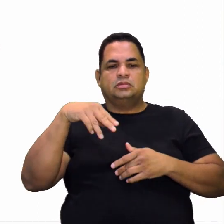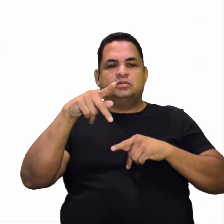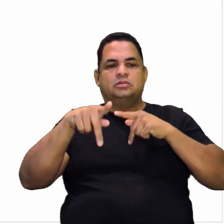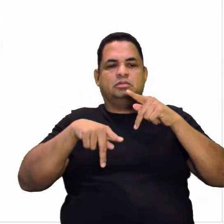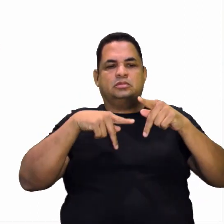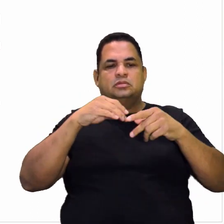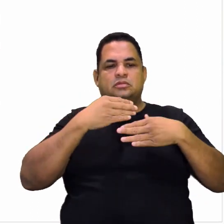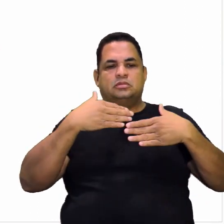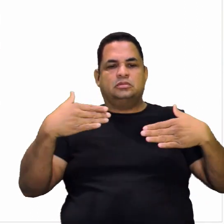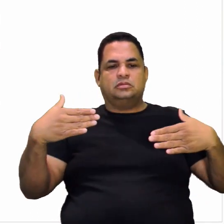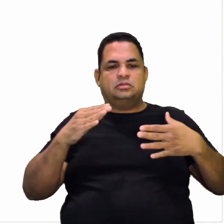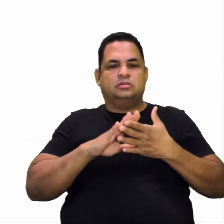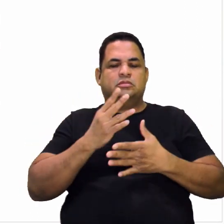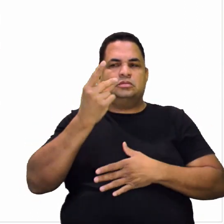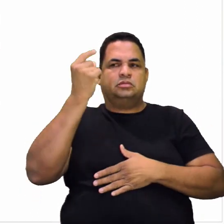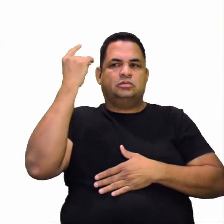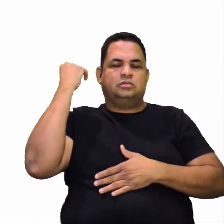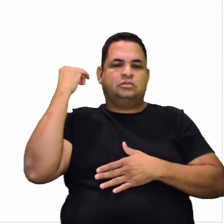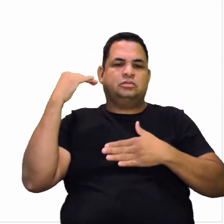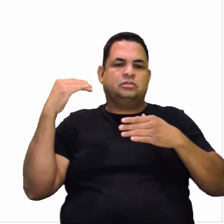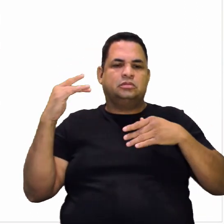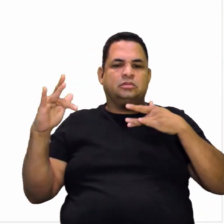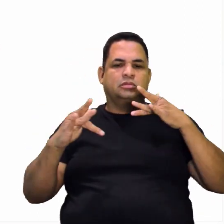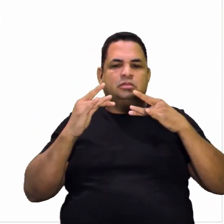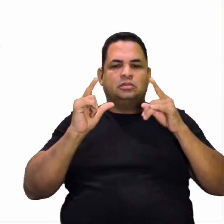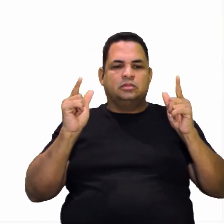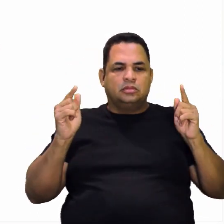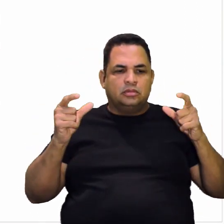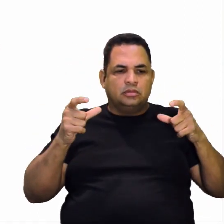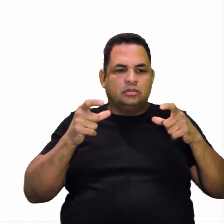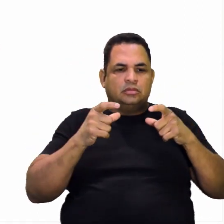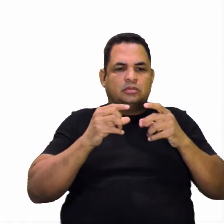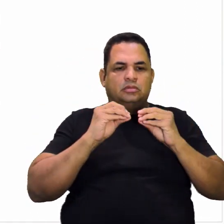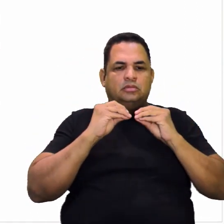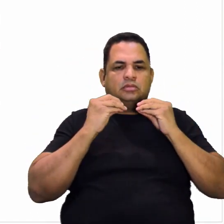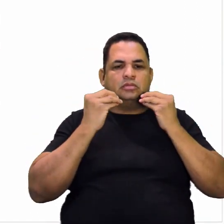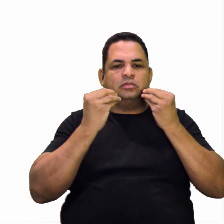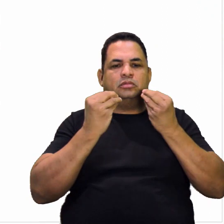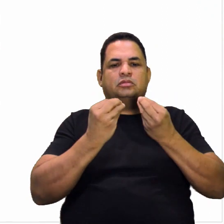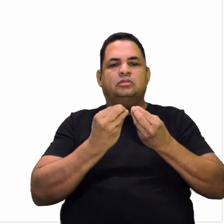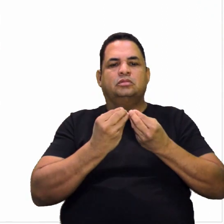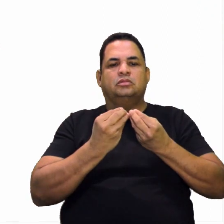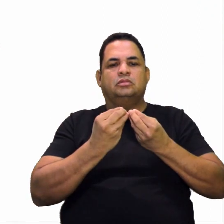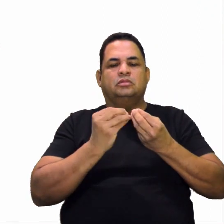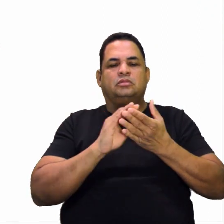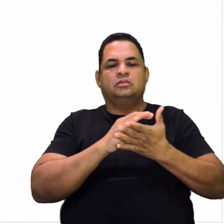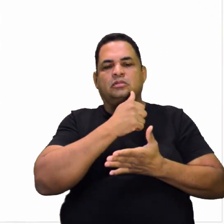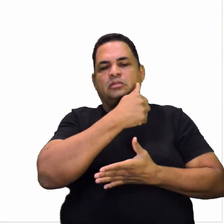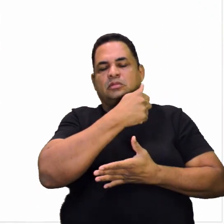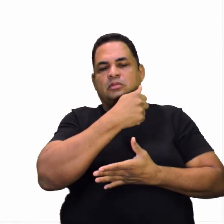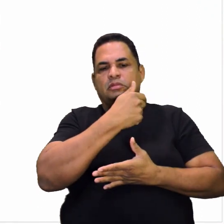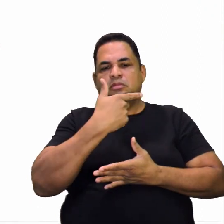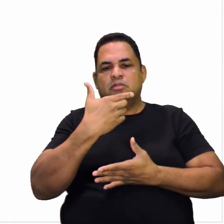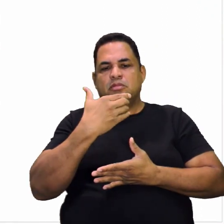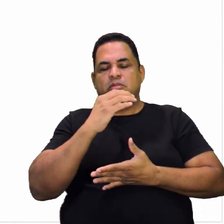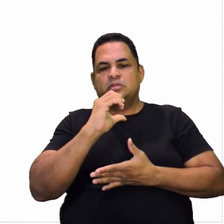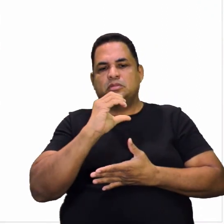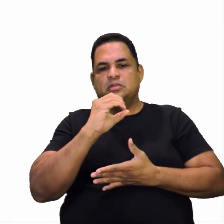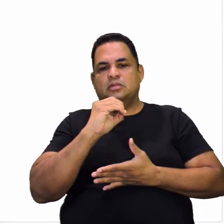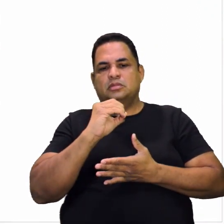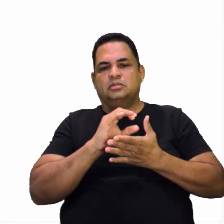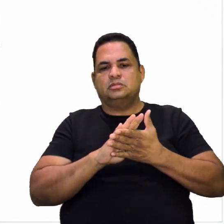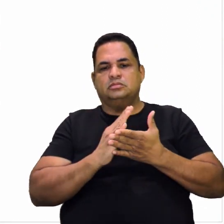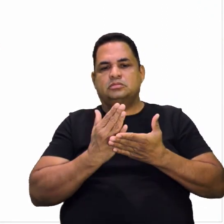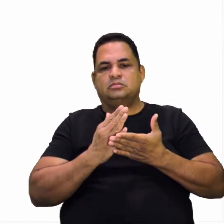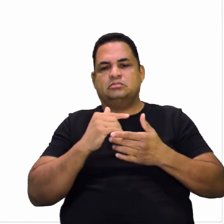da antiguidade clássica, diminuindo-lhe a substância. De 200 anos em diante, o